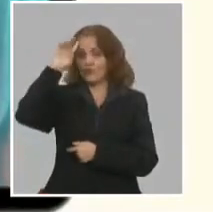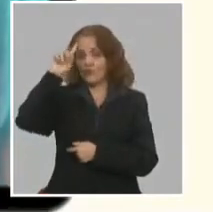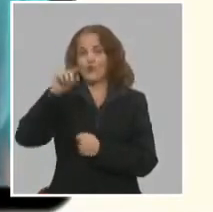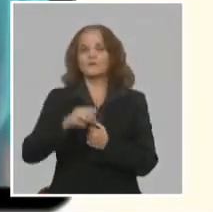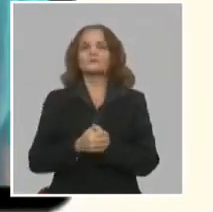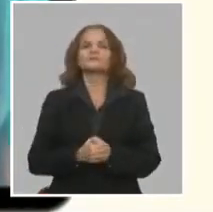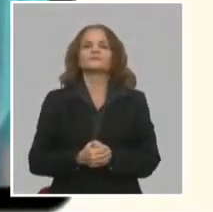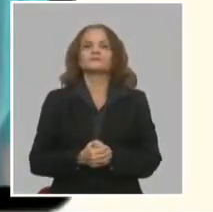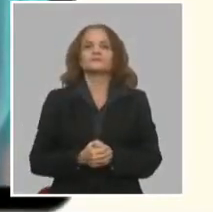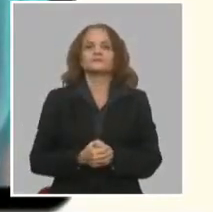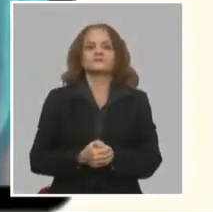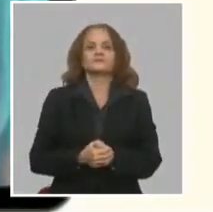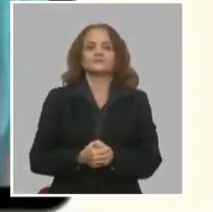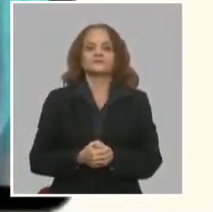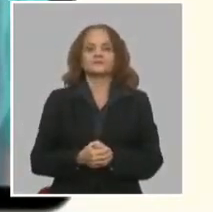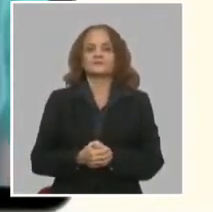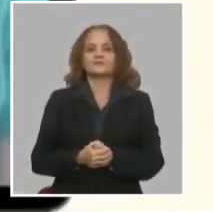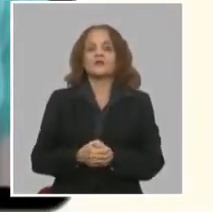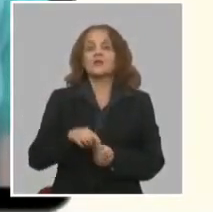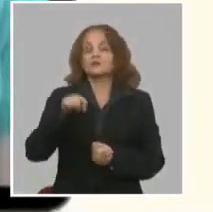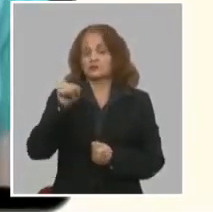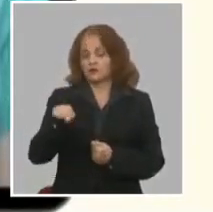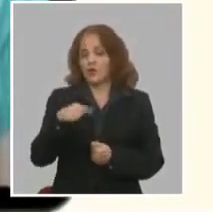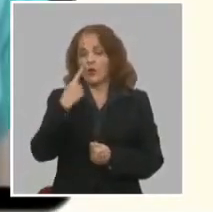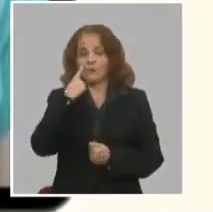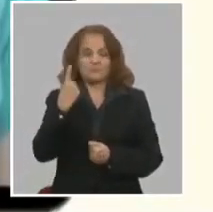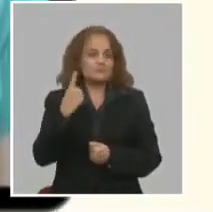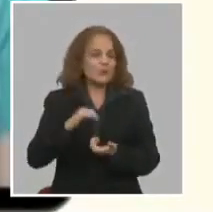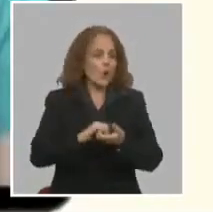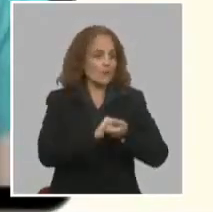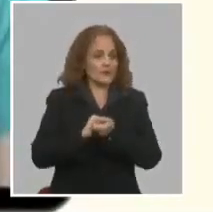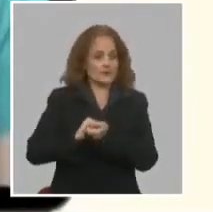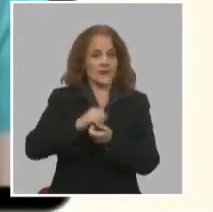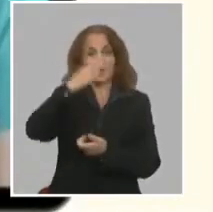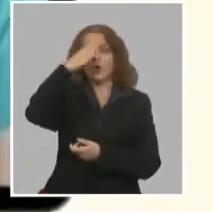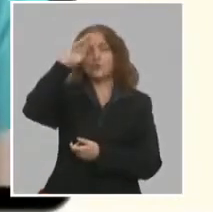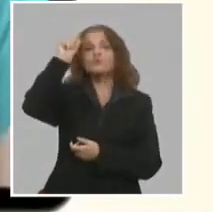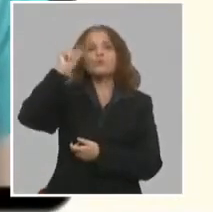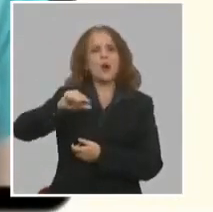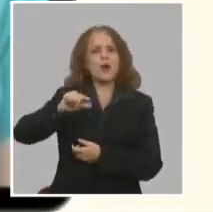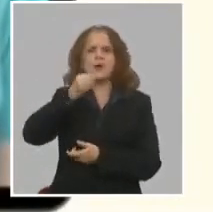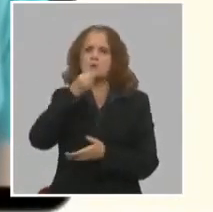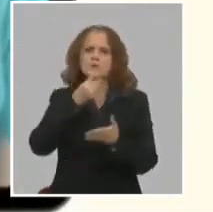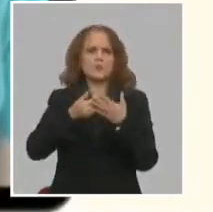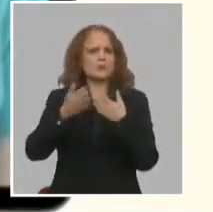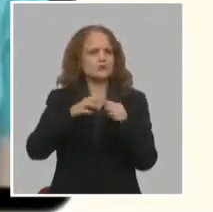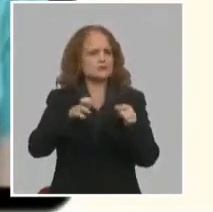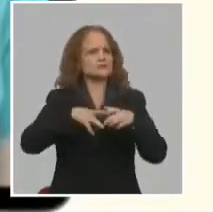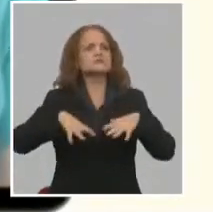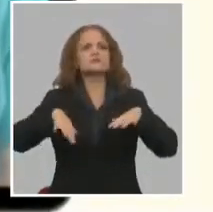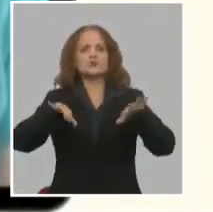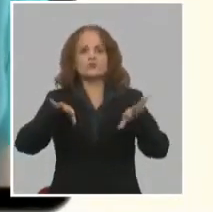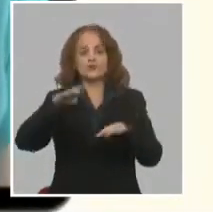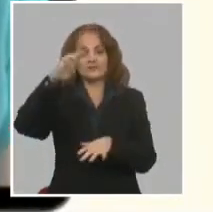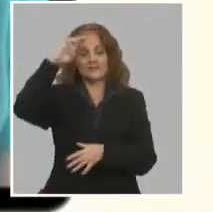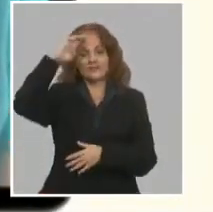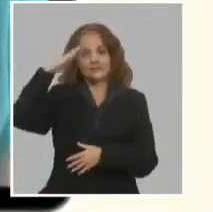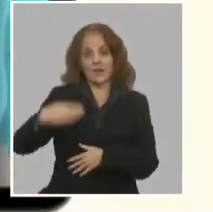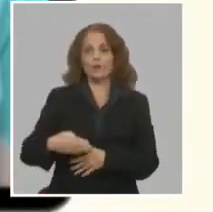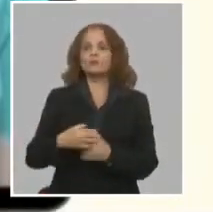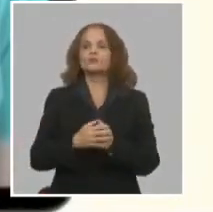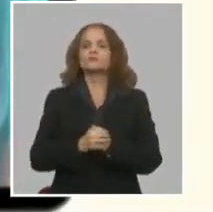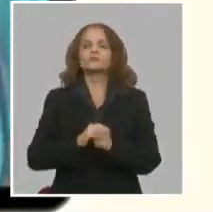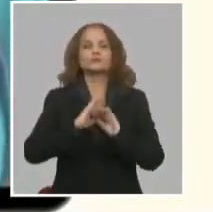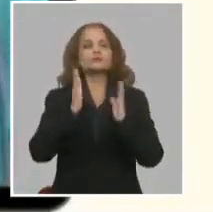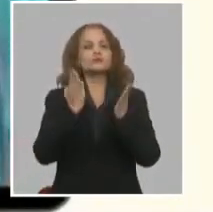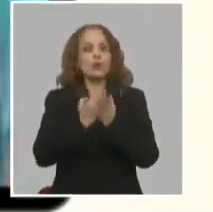aprendí a mis colegas cubanos que a pesar de bloqueos absurdos y necesidades sin fin, la salud y la vida de las personas